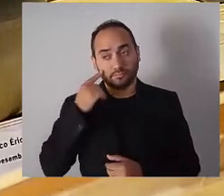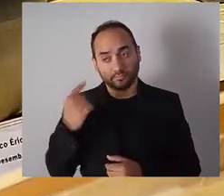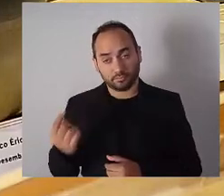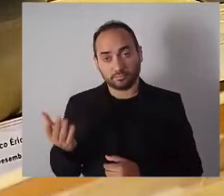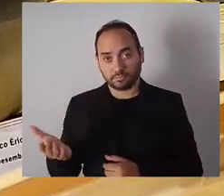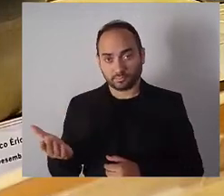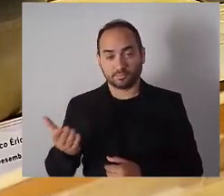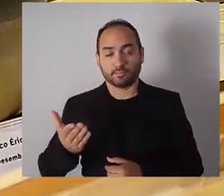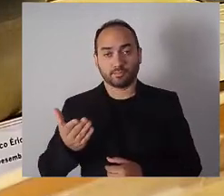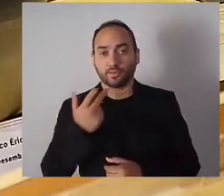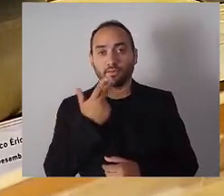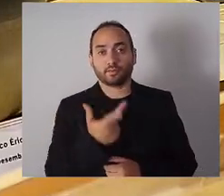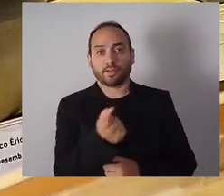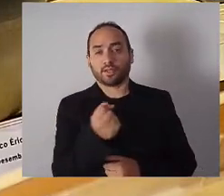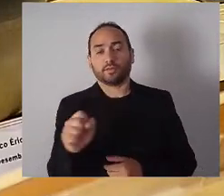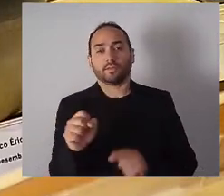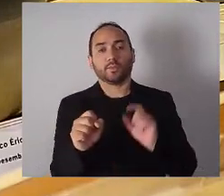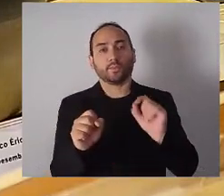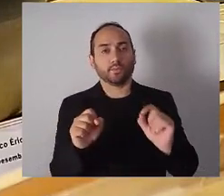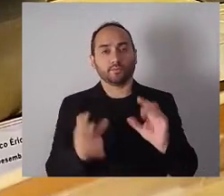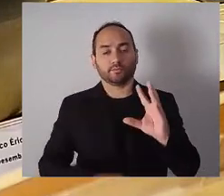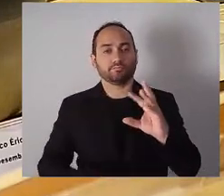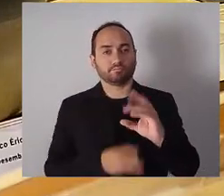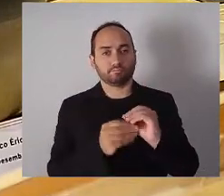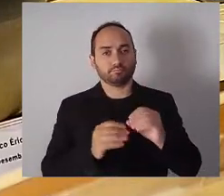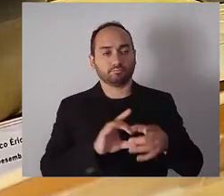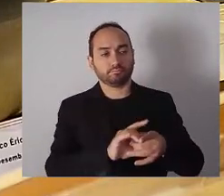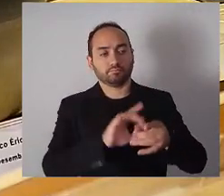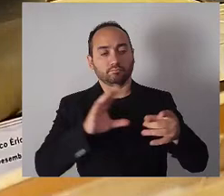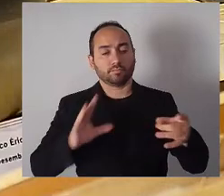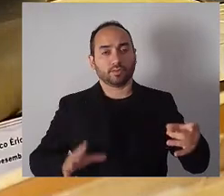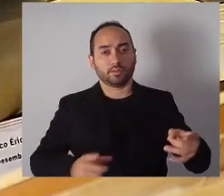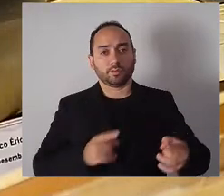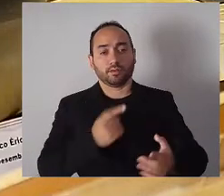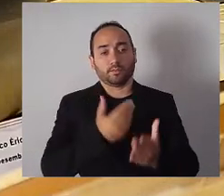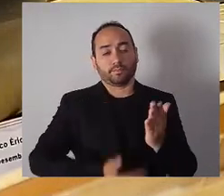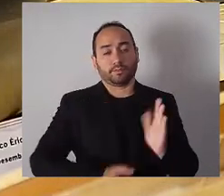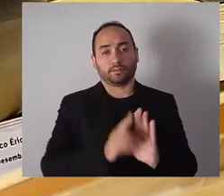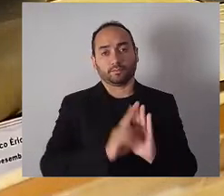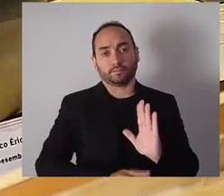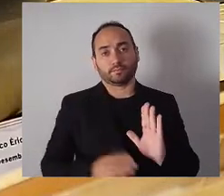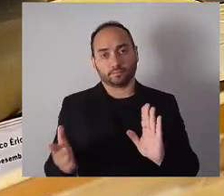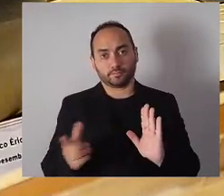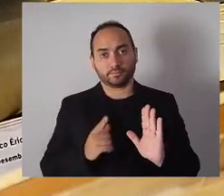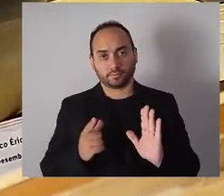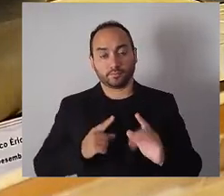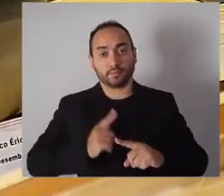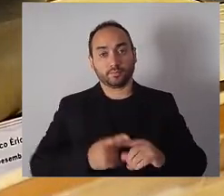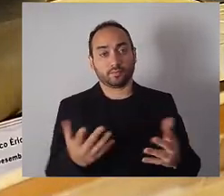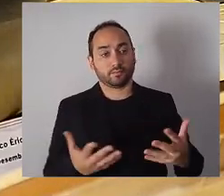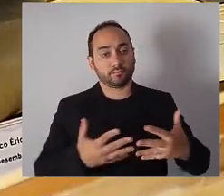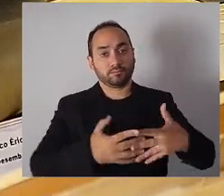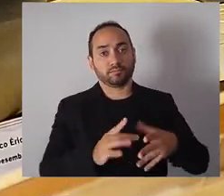Mauro aduz como tese de defesa, em resumo, que a desfiliação ocorreu por justa causa, considerando a